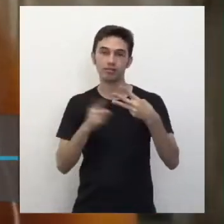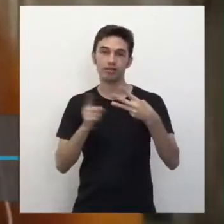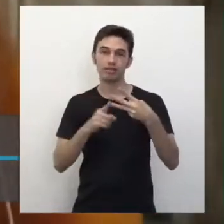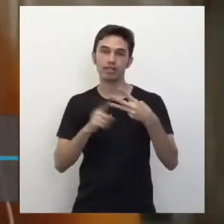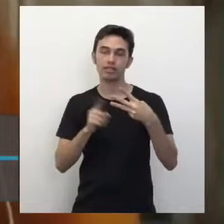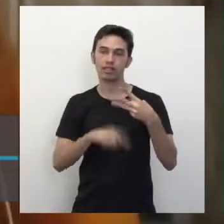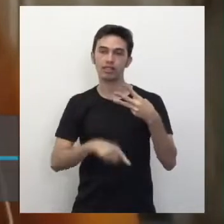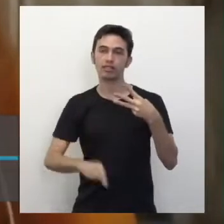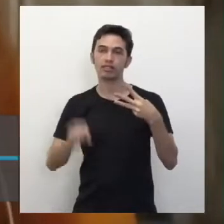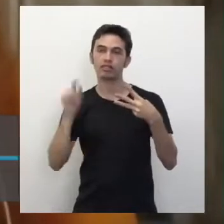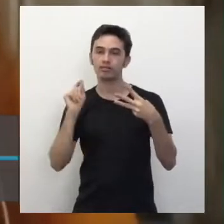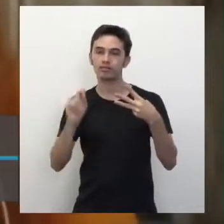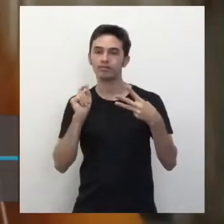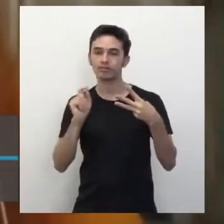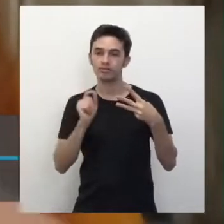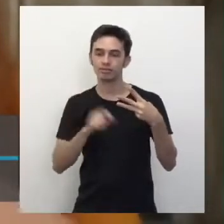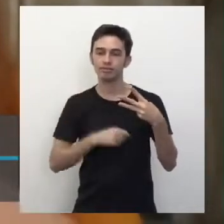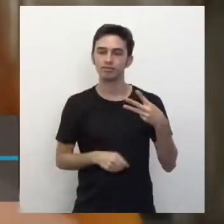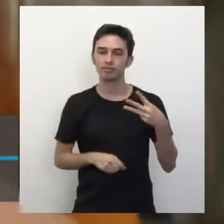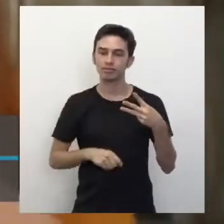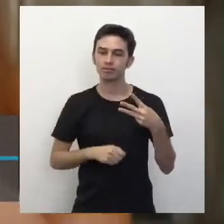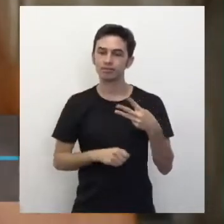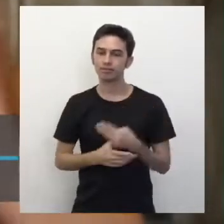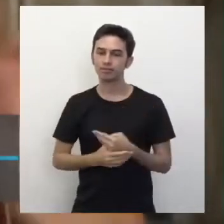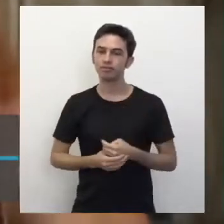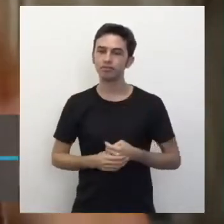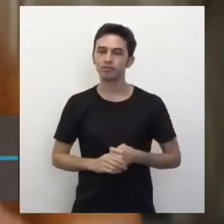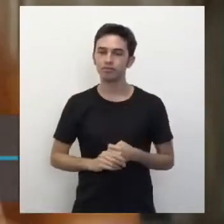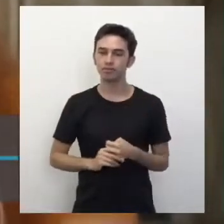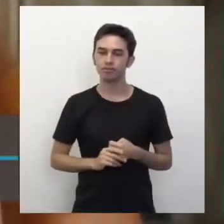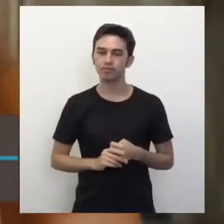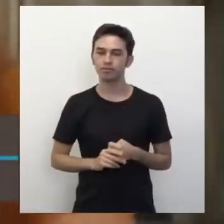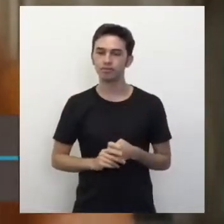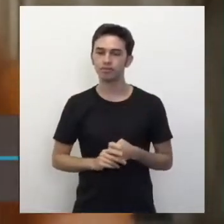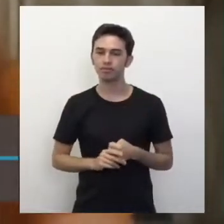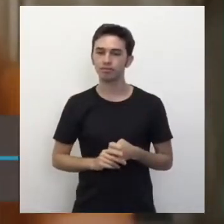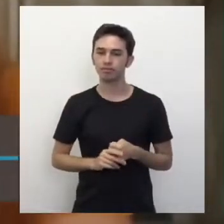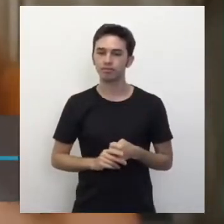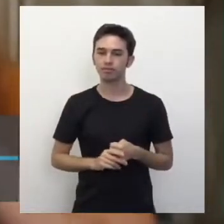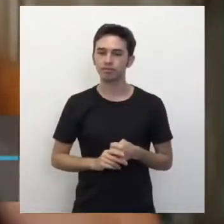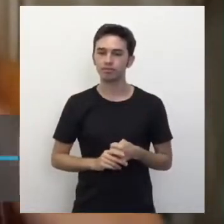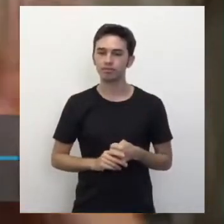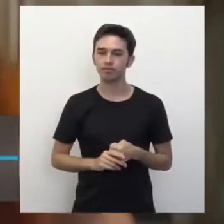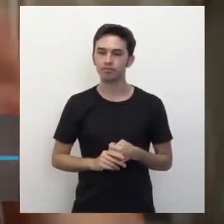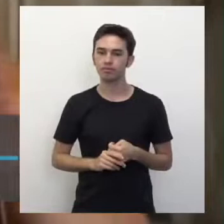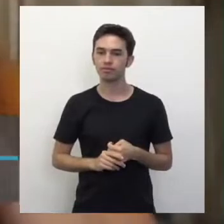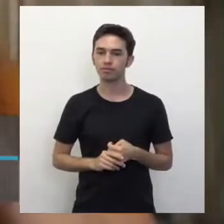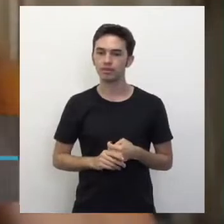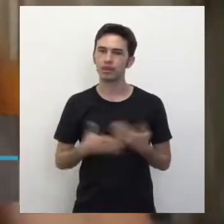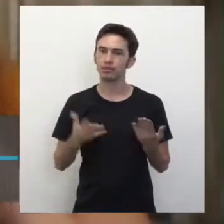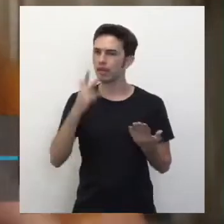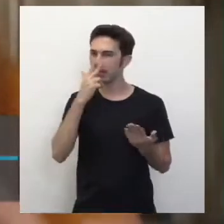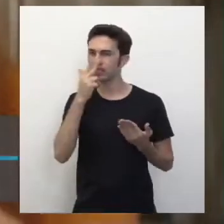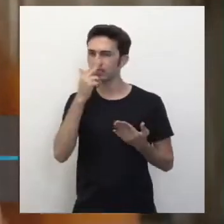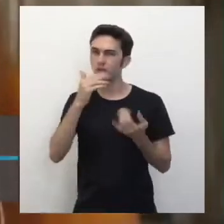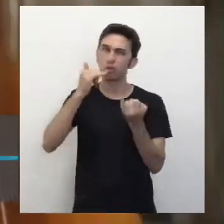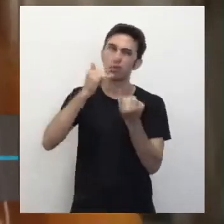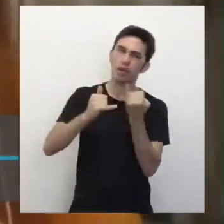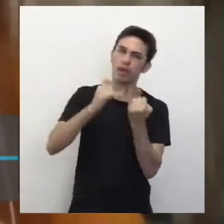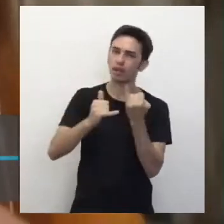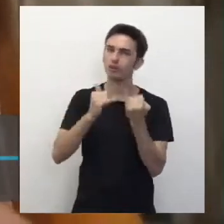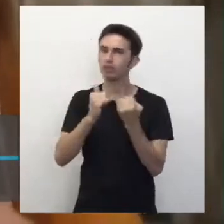é como se fosse assim, uma espécie de caminho do meio, né? Uma espécie de meio termo